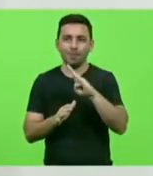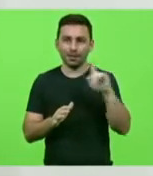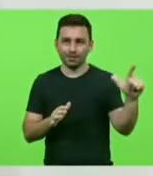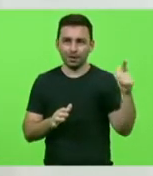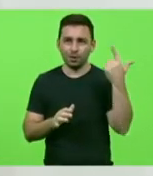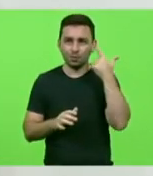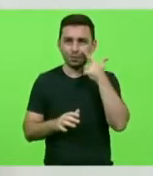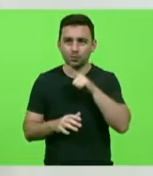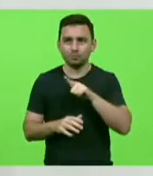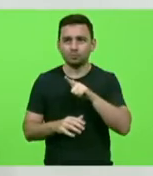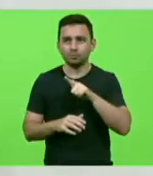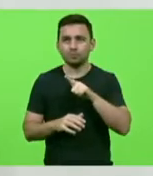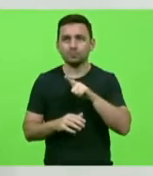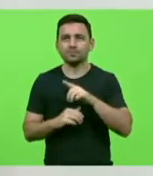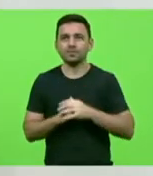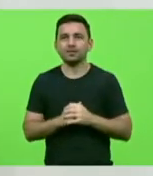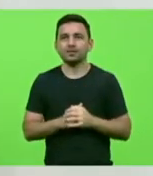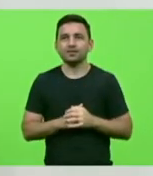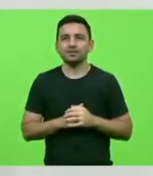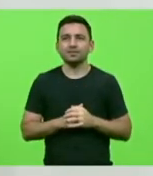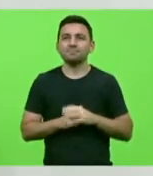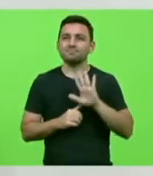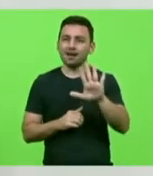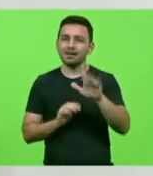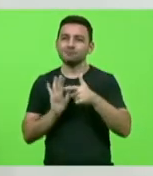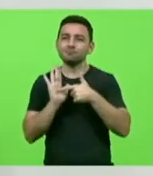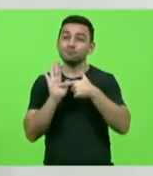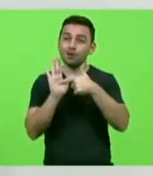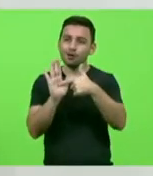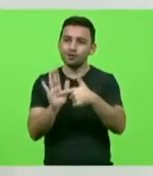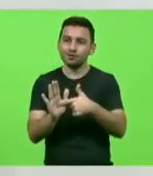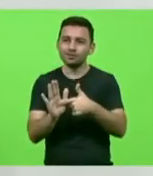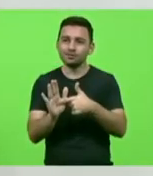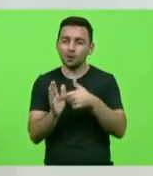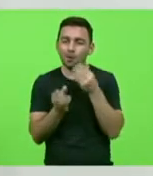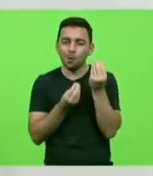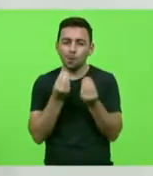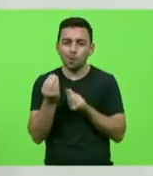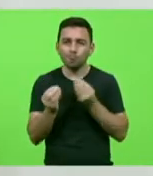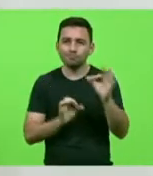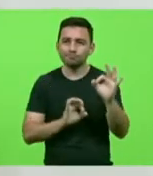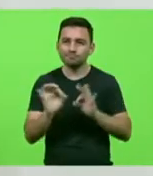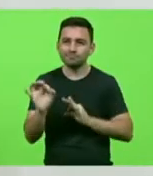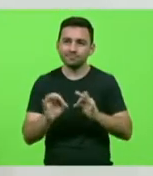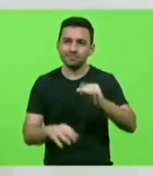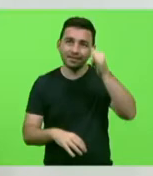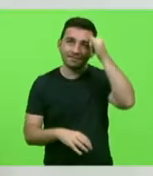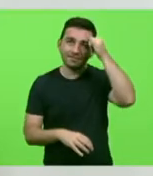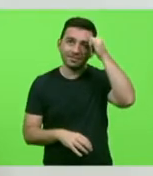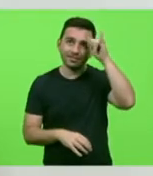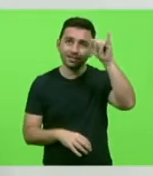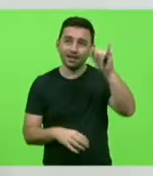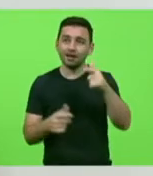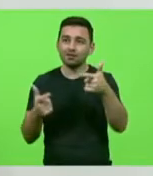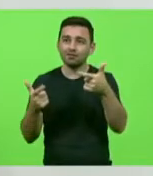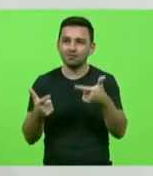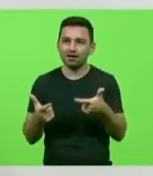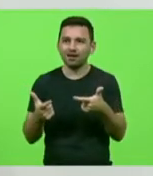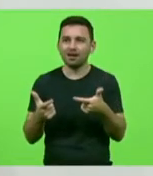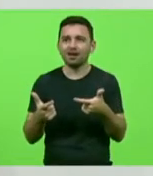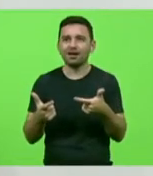está, não é, a magia da operação, porque é para evitar exatamente que esse local fosse